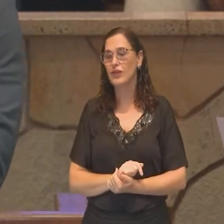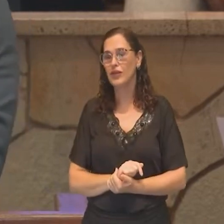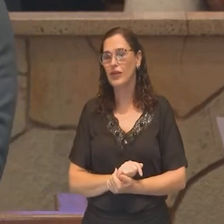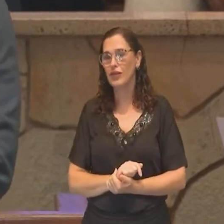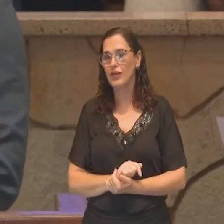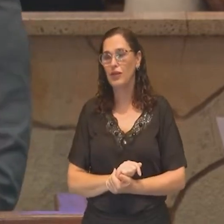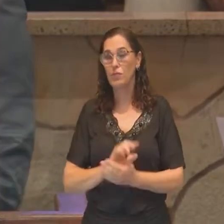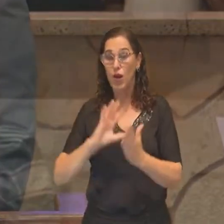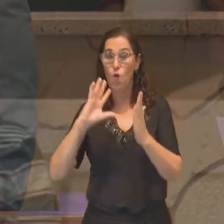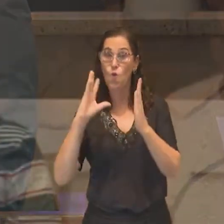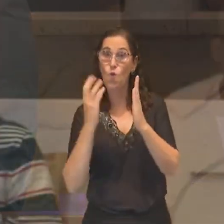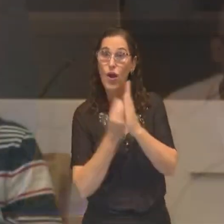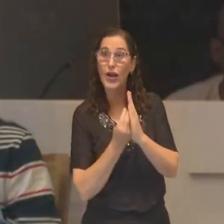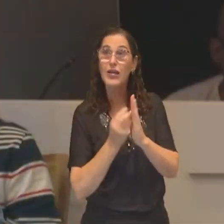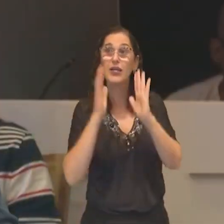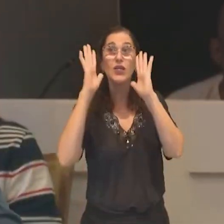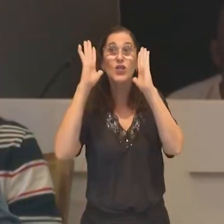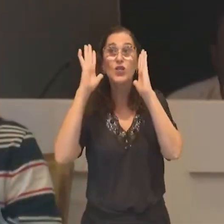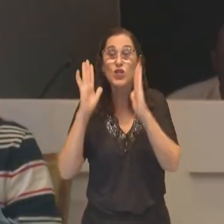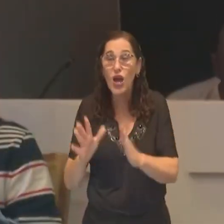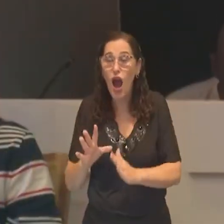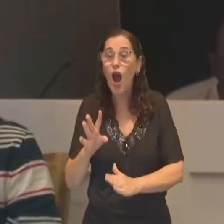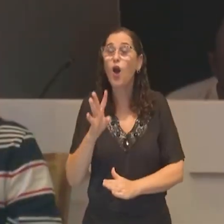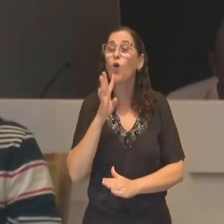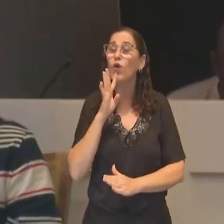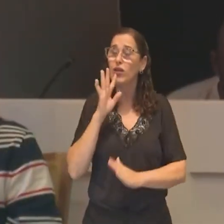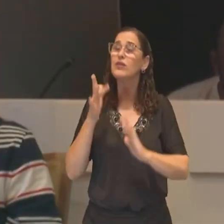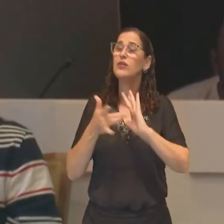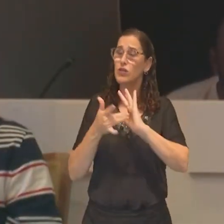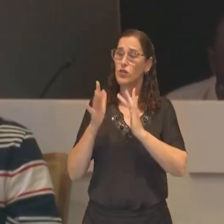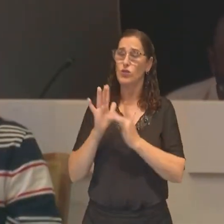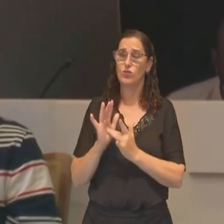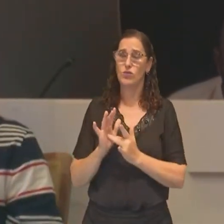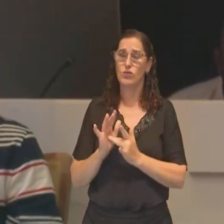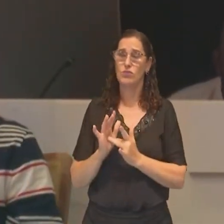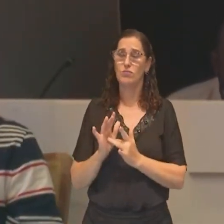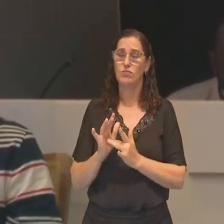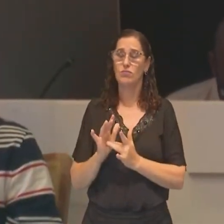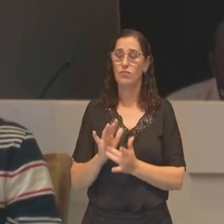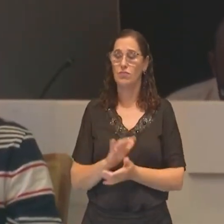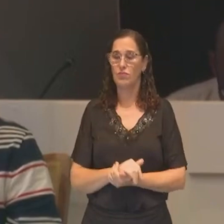para uma igreja que já o conhecia.